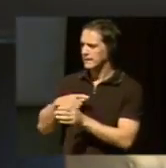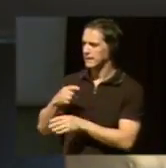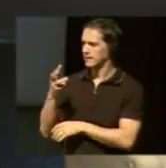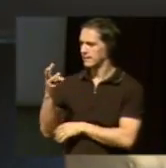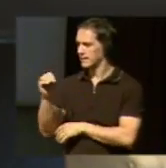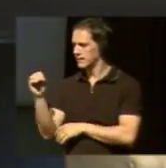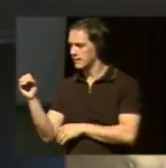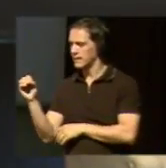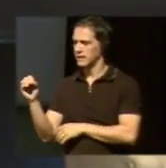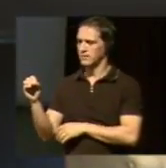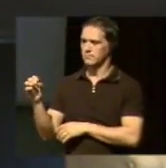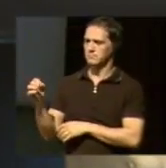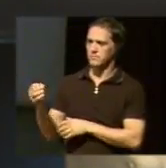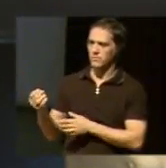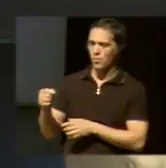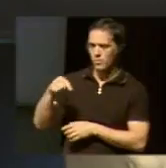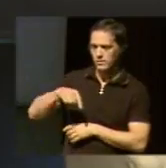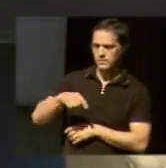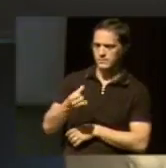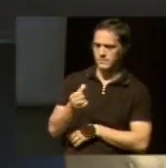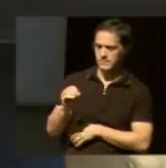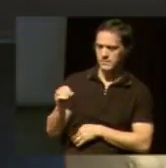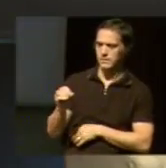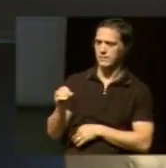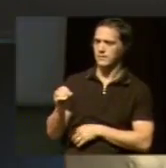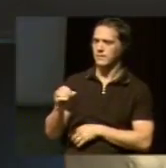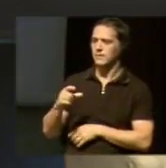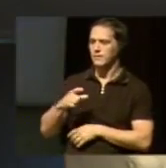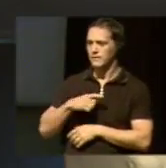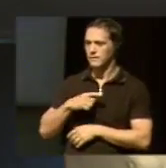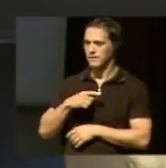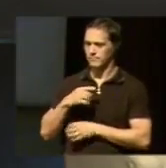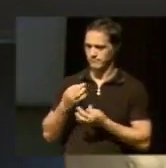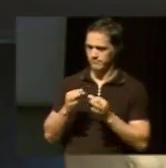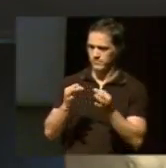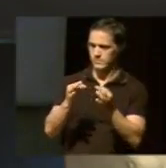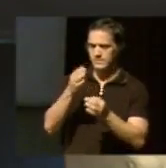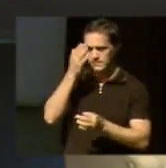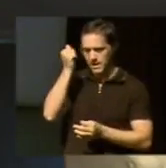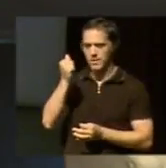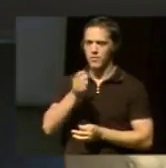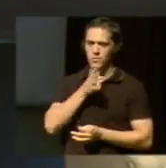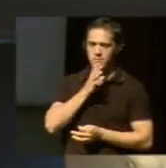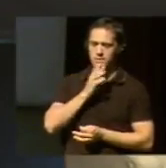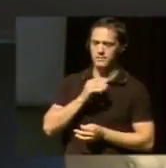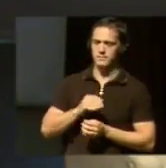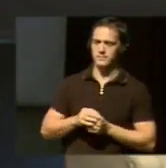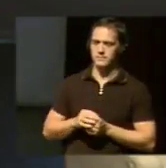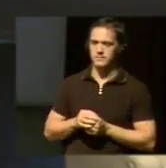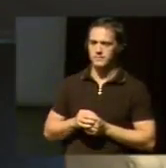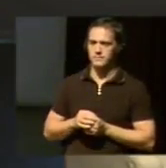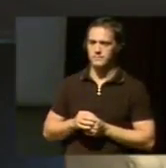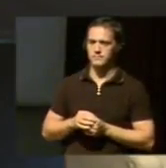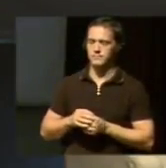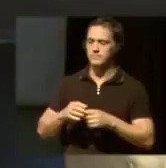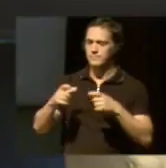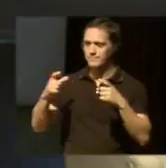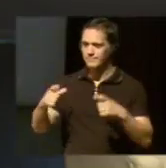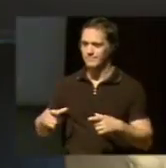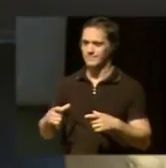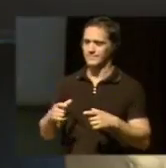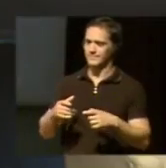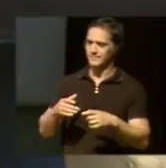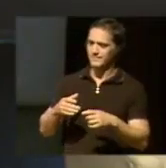300, ou aqui no caso 60, que sabem lidar com essa tecnologia, ali no ambiente assistivo